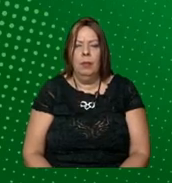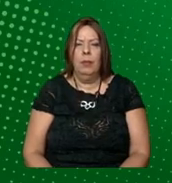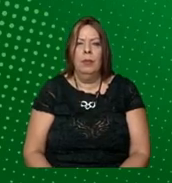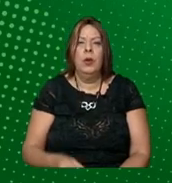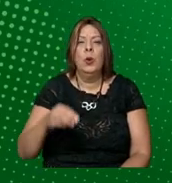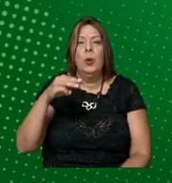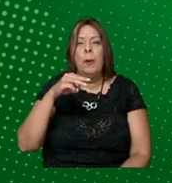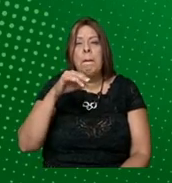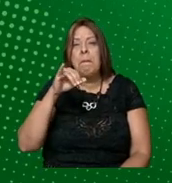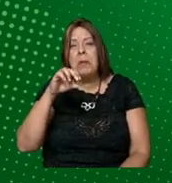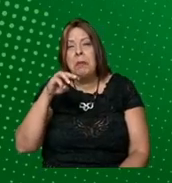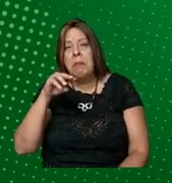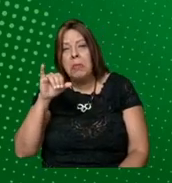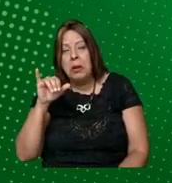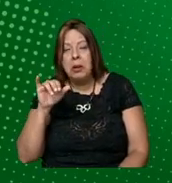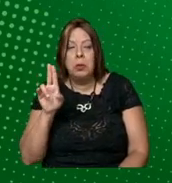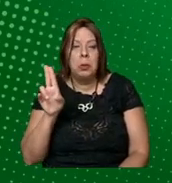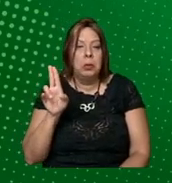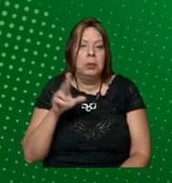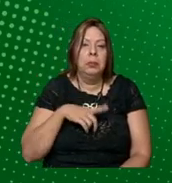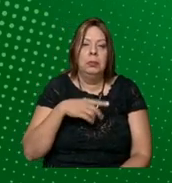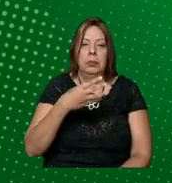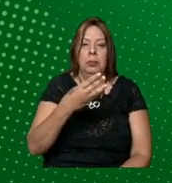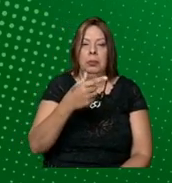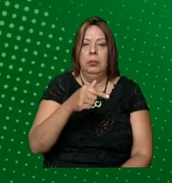assim, Nininho, alguma coisa parecida.